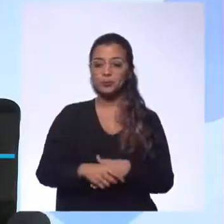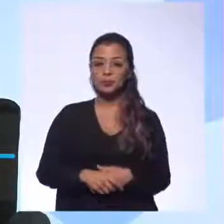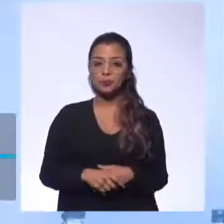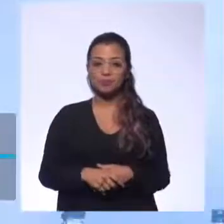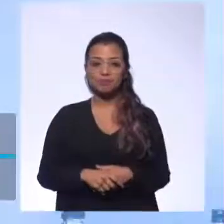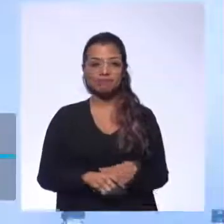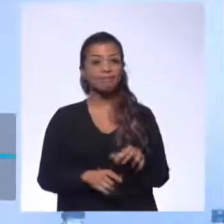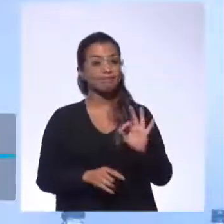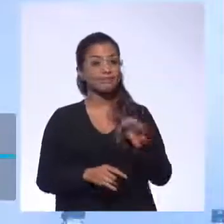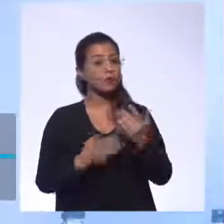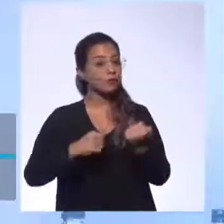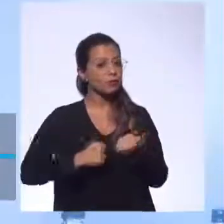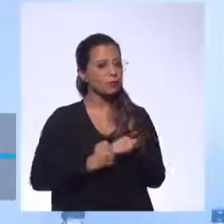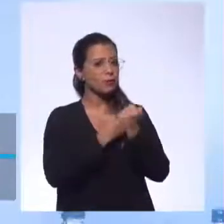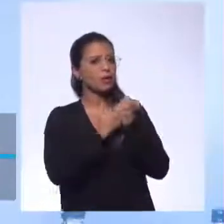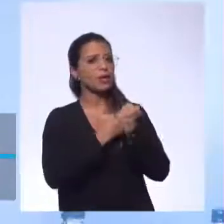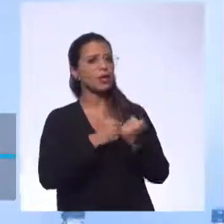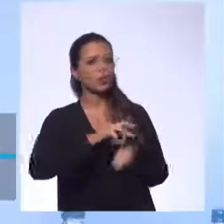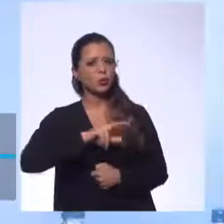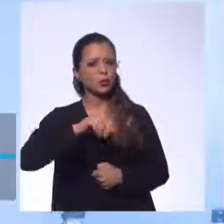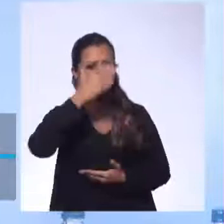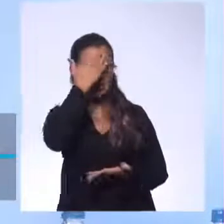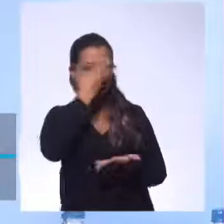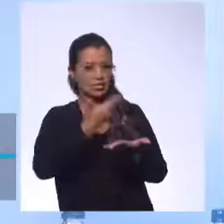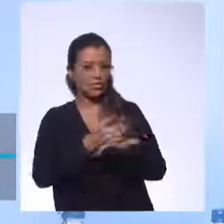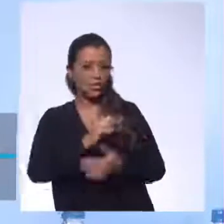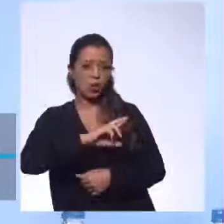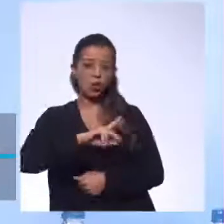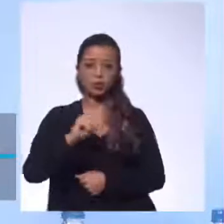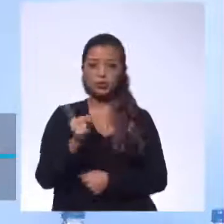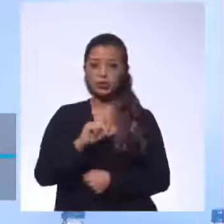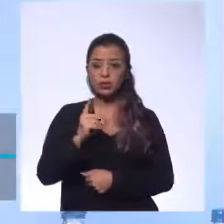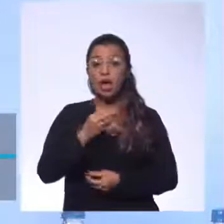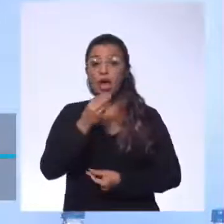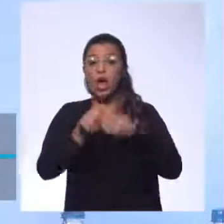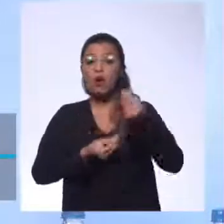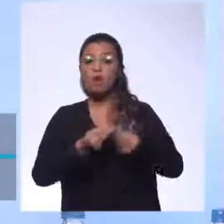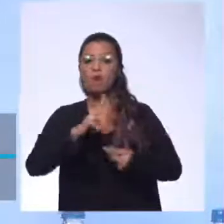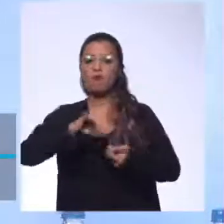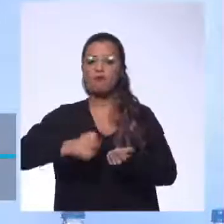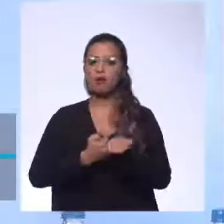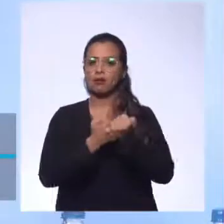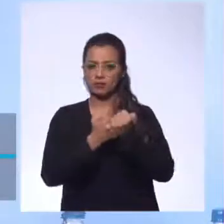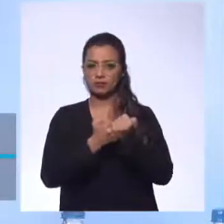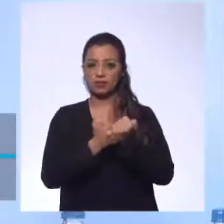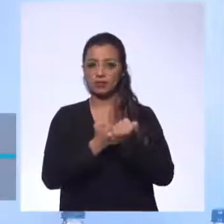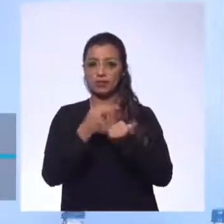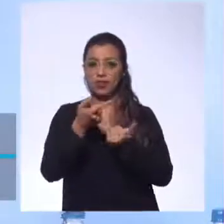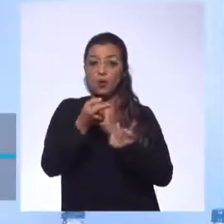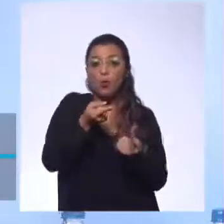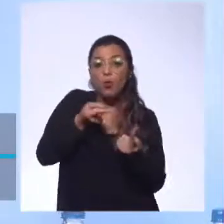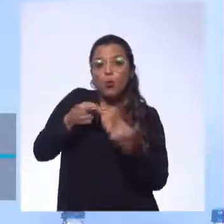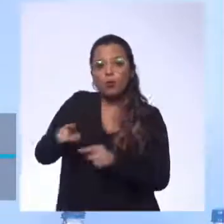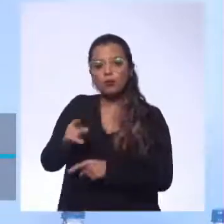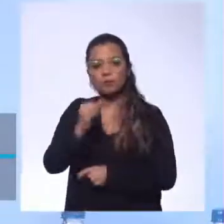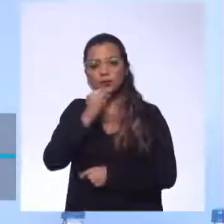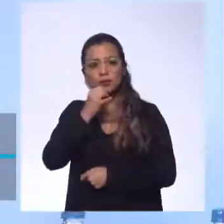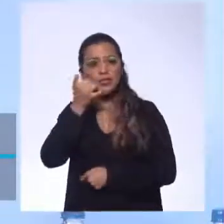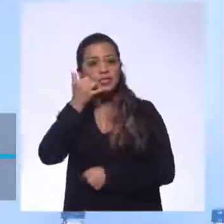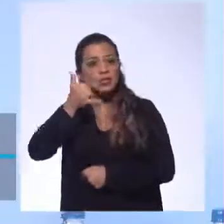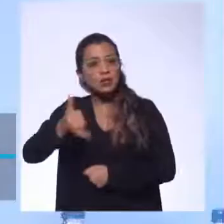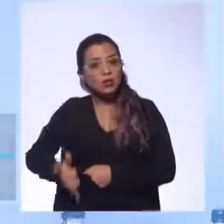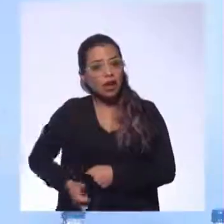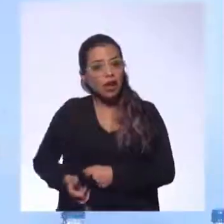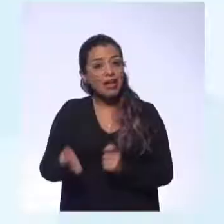vocês defenderam, não é questão do que vocês acreditam ou deixam de acreditar, é como vocês vão defender. Então agora é o oposto. Como o celular